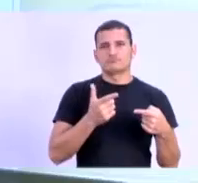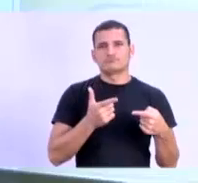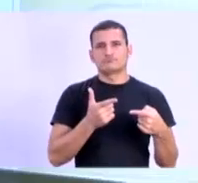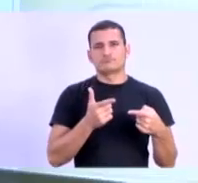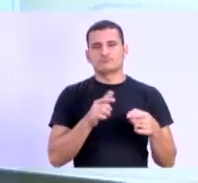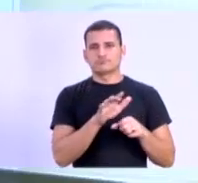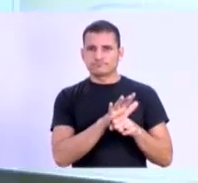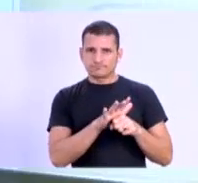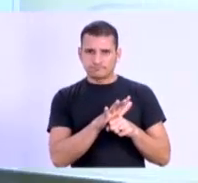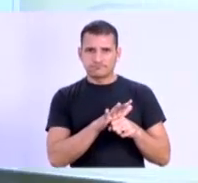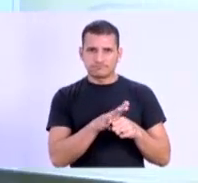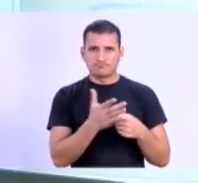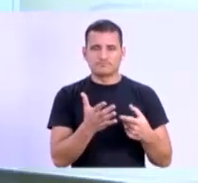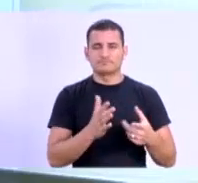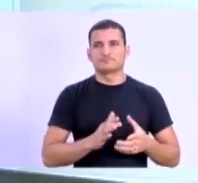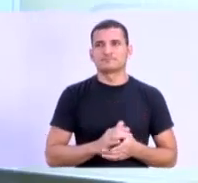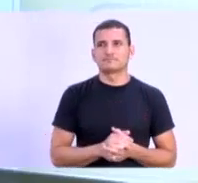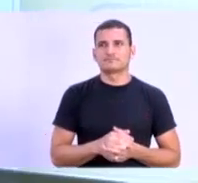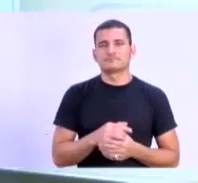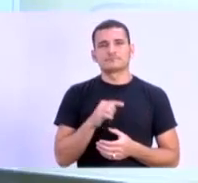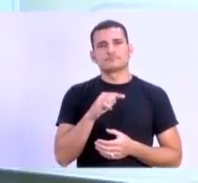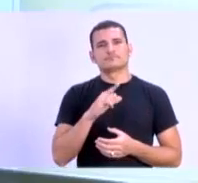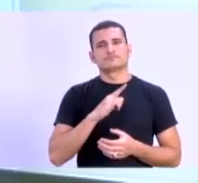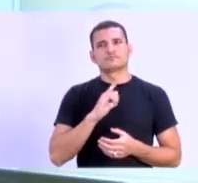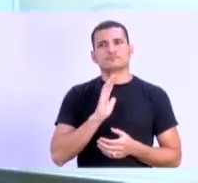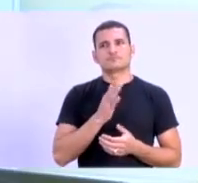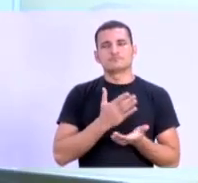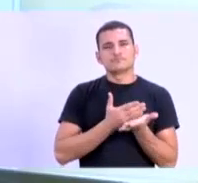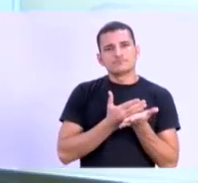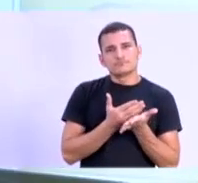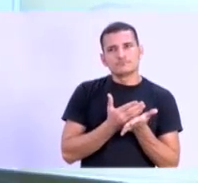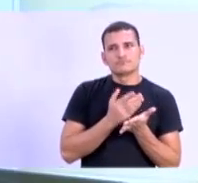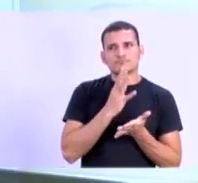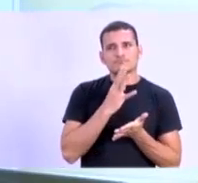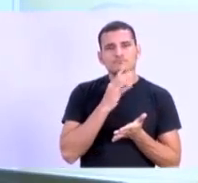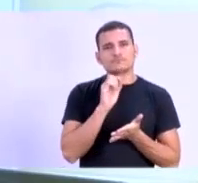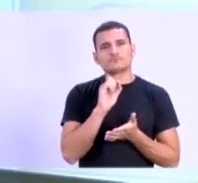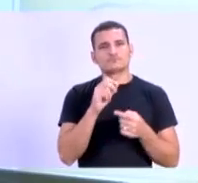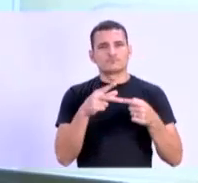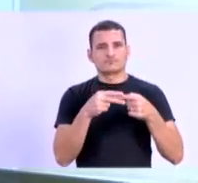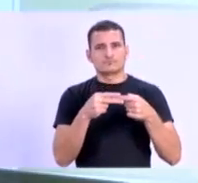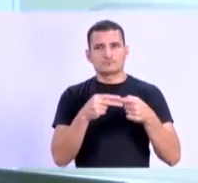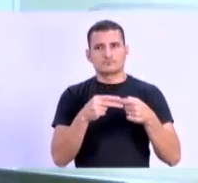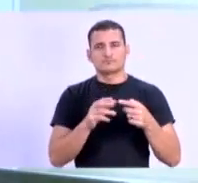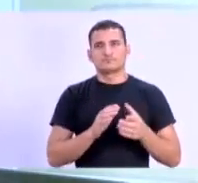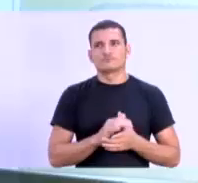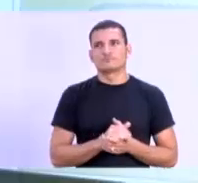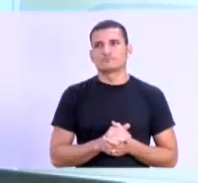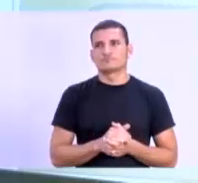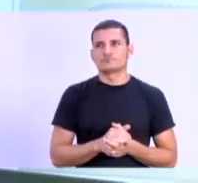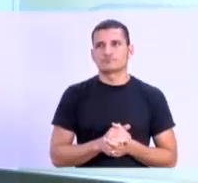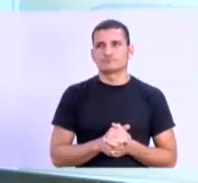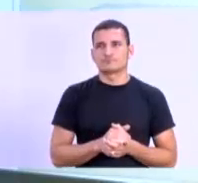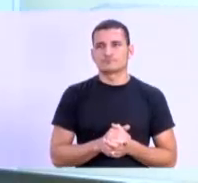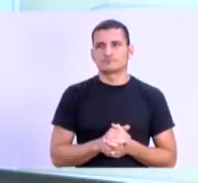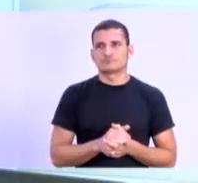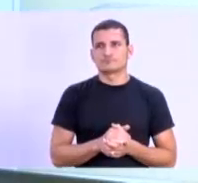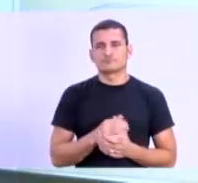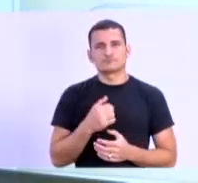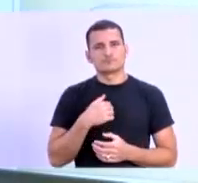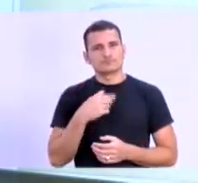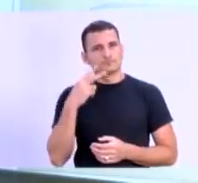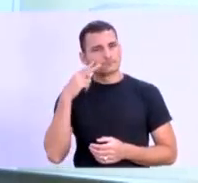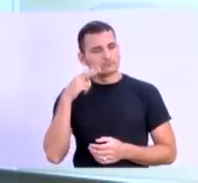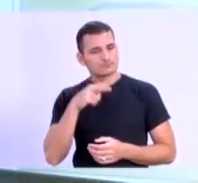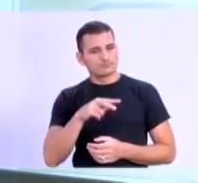dizer, eu já tenho uma pré-definição do que seria uma caneta, né? No momento que eu vi, na hora que eu